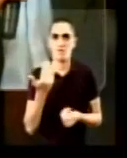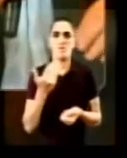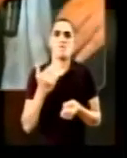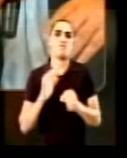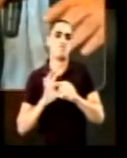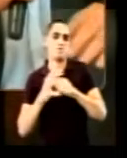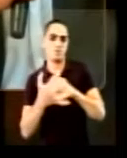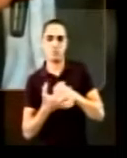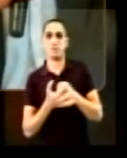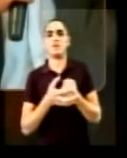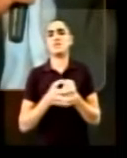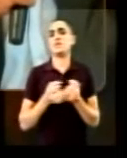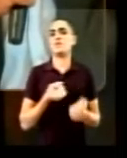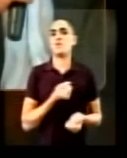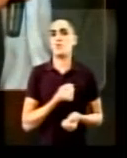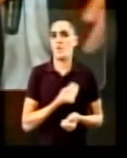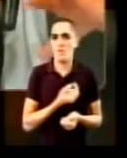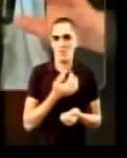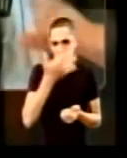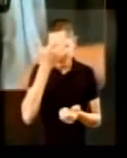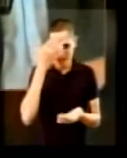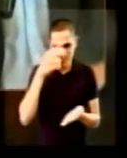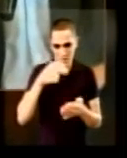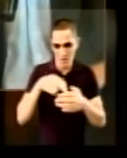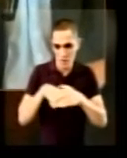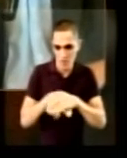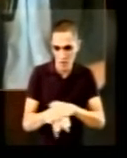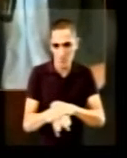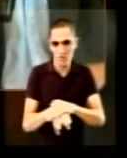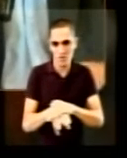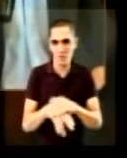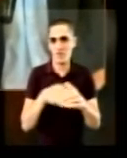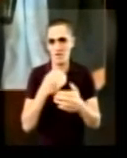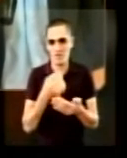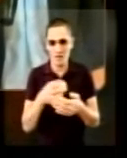não mudou, o número de vagas em cemitério não mudaram.